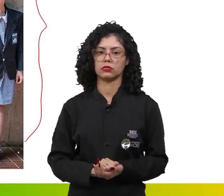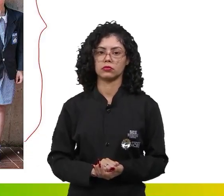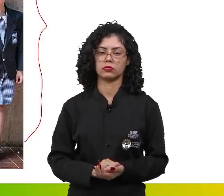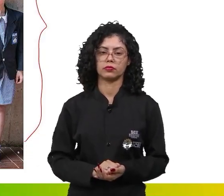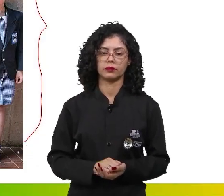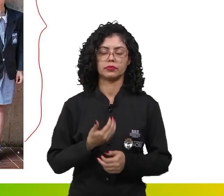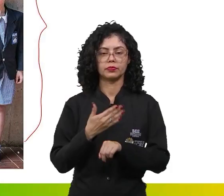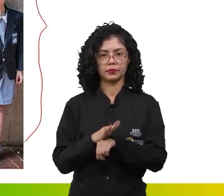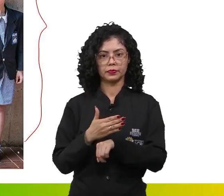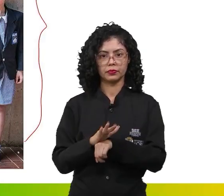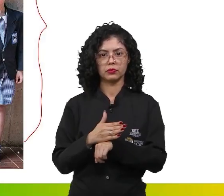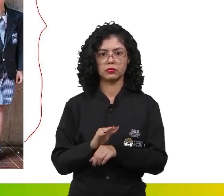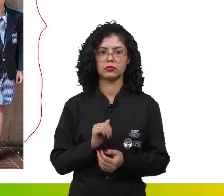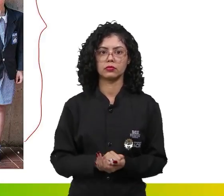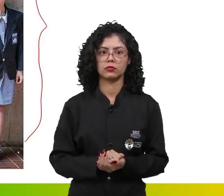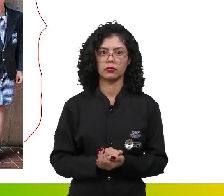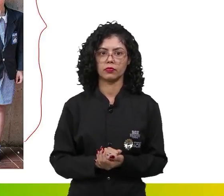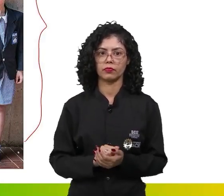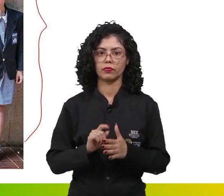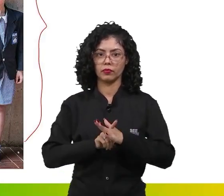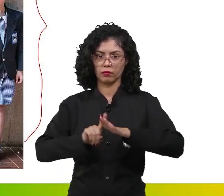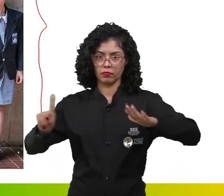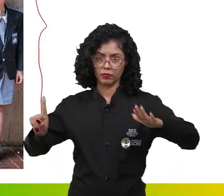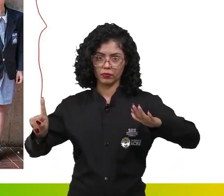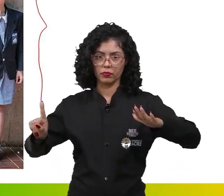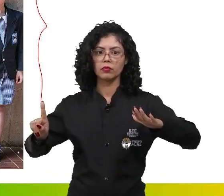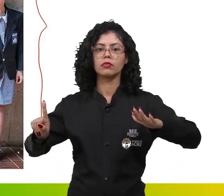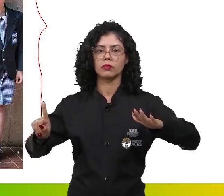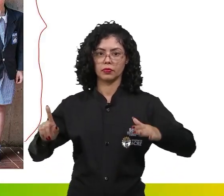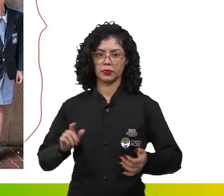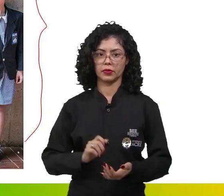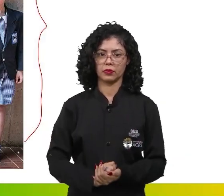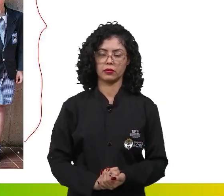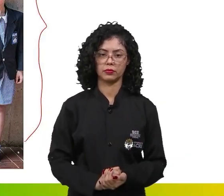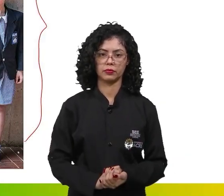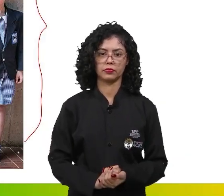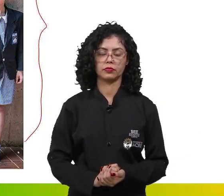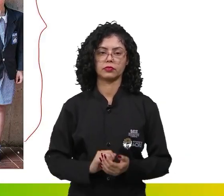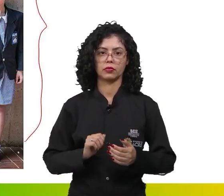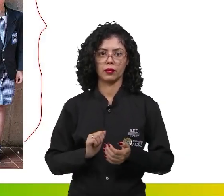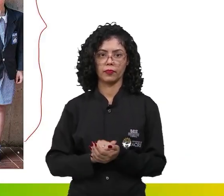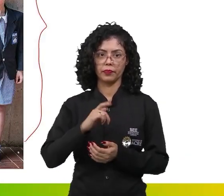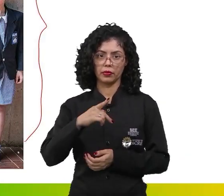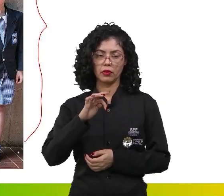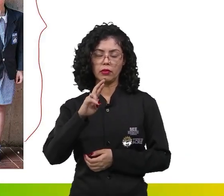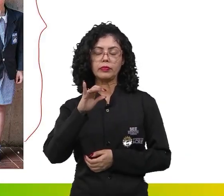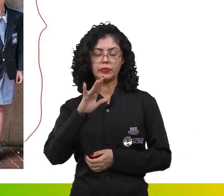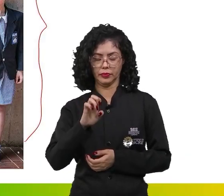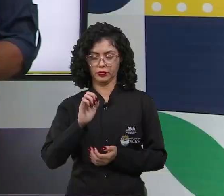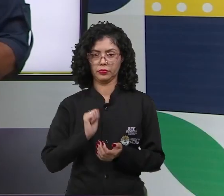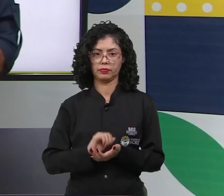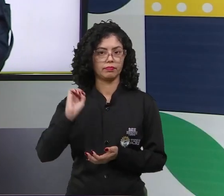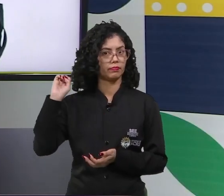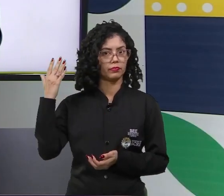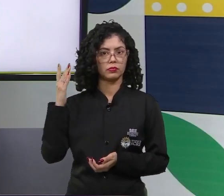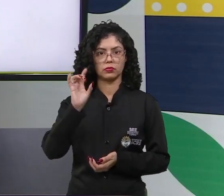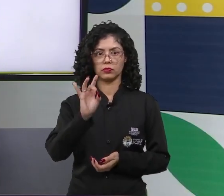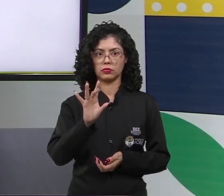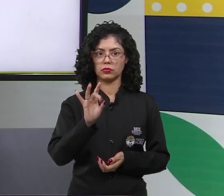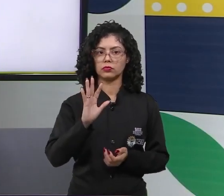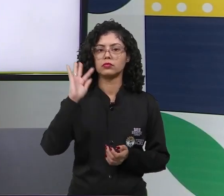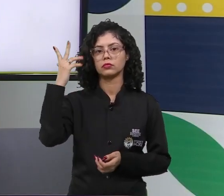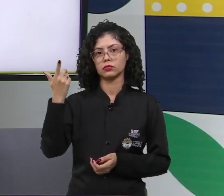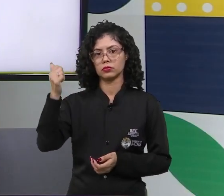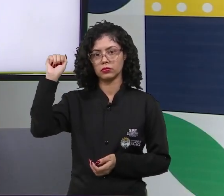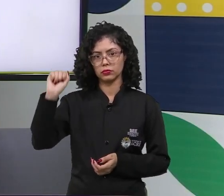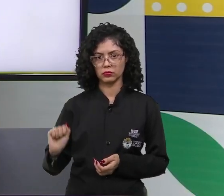é praticado a segregação, a separação. O apartheid, ele não aconteceu somente na